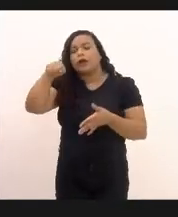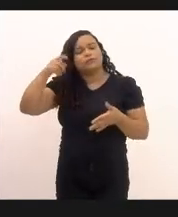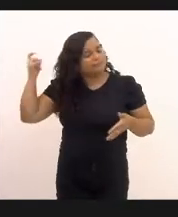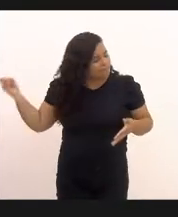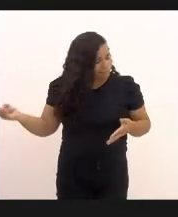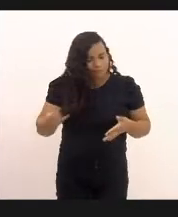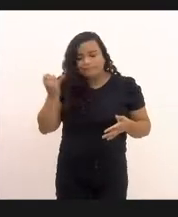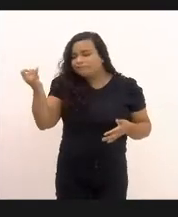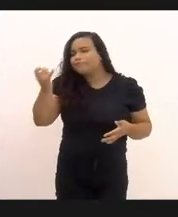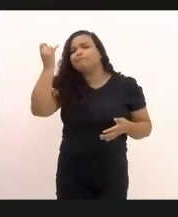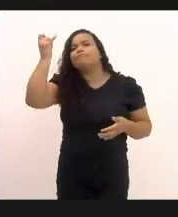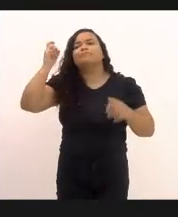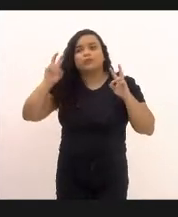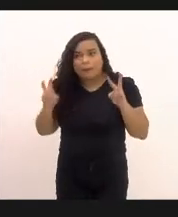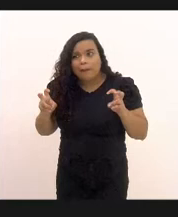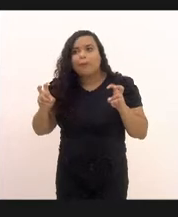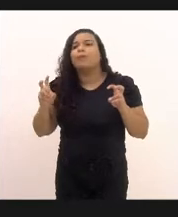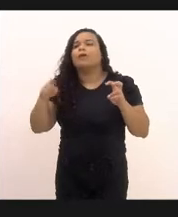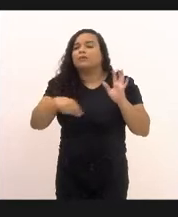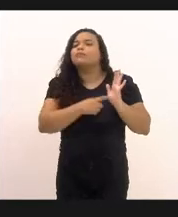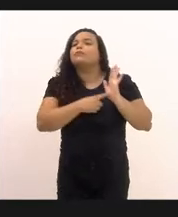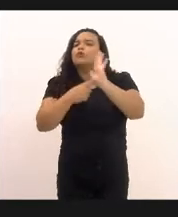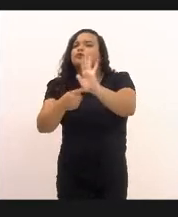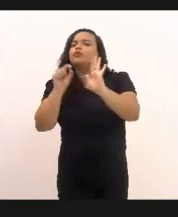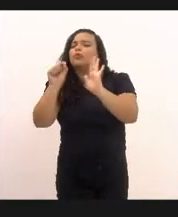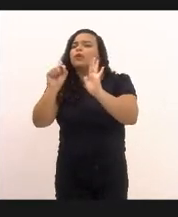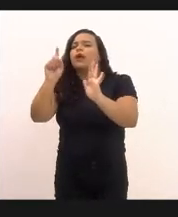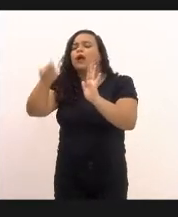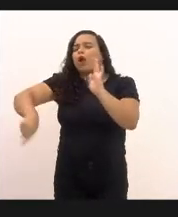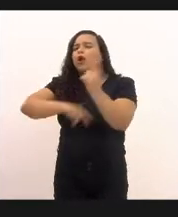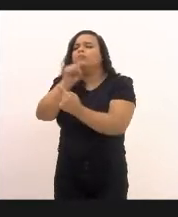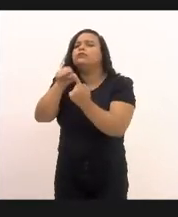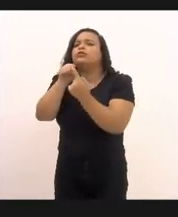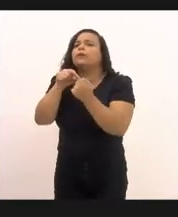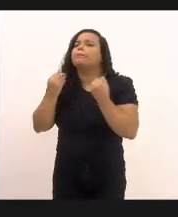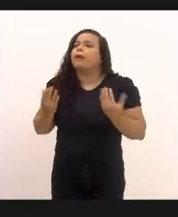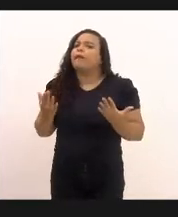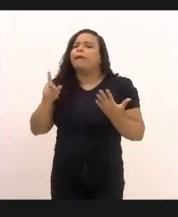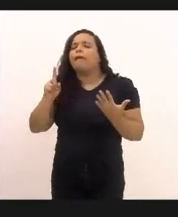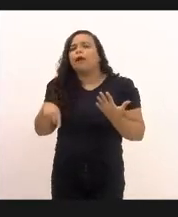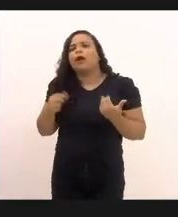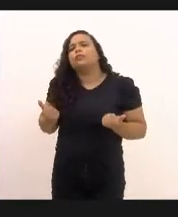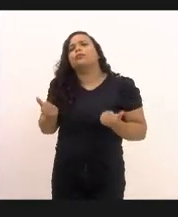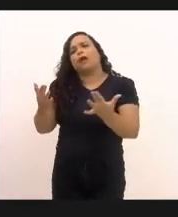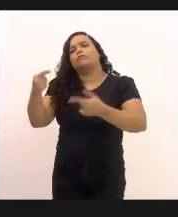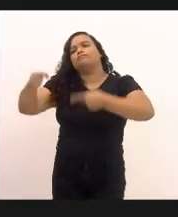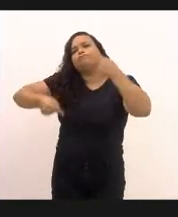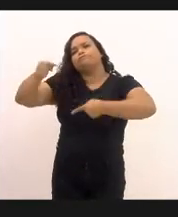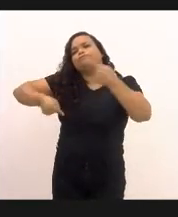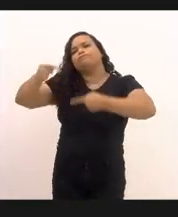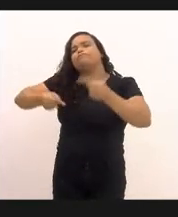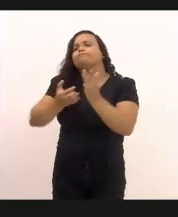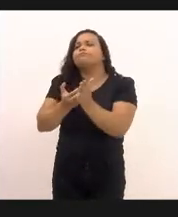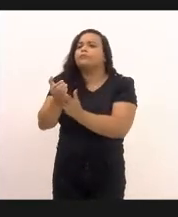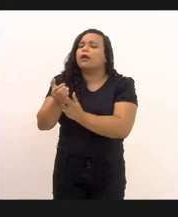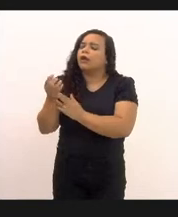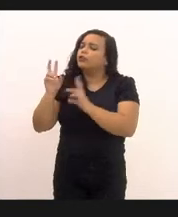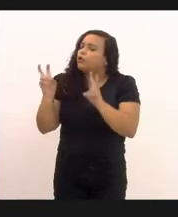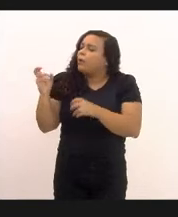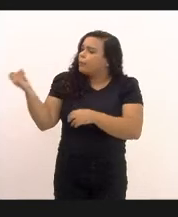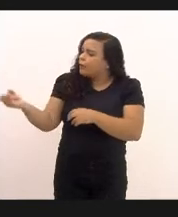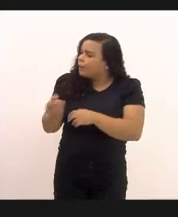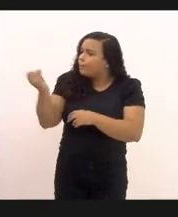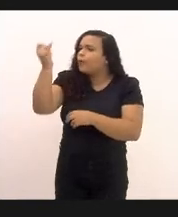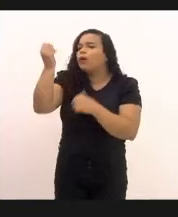importante matéria que foi apresentada justamente no intuito de levantar essa discussão da importância de